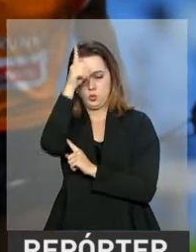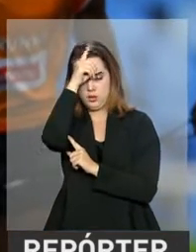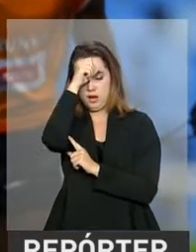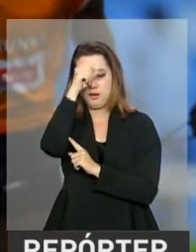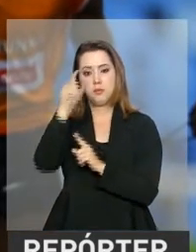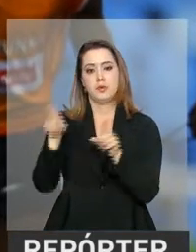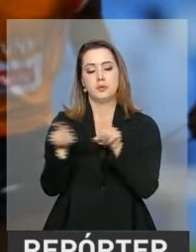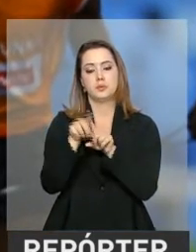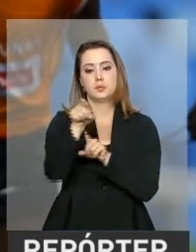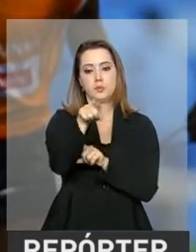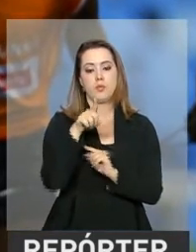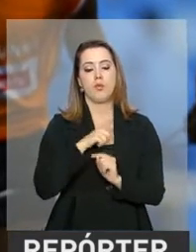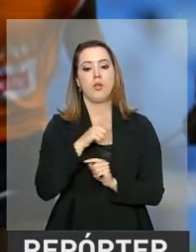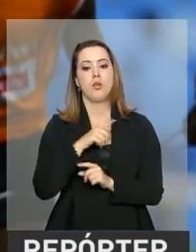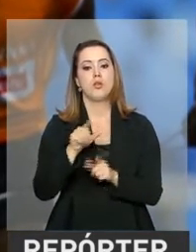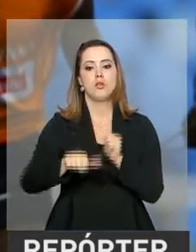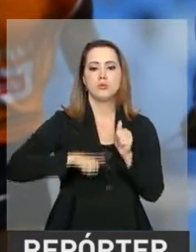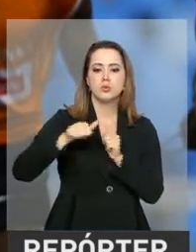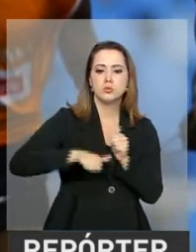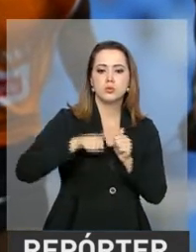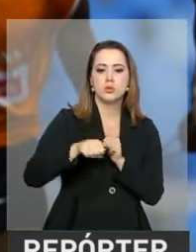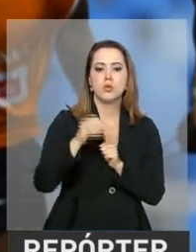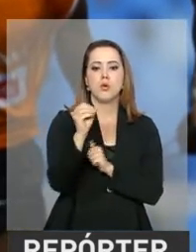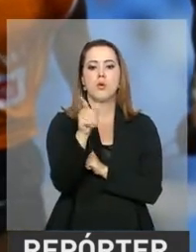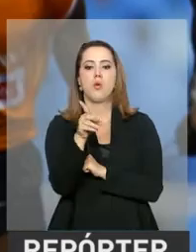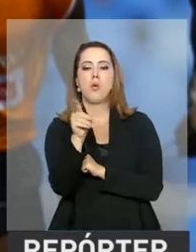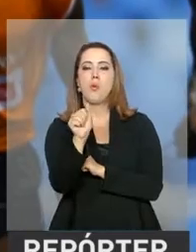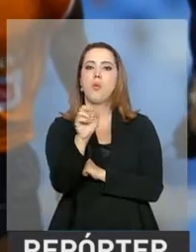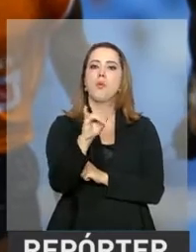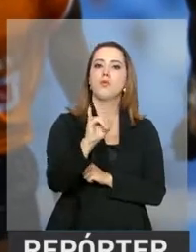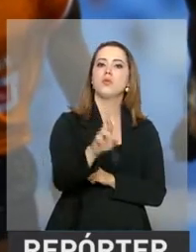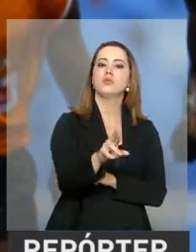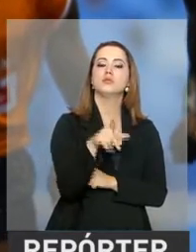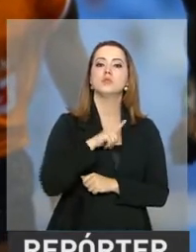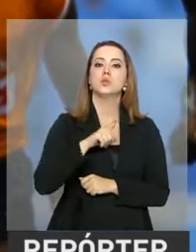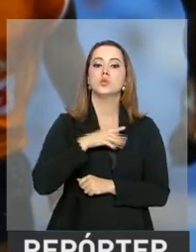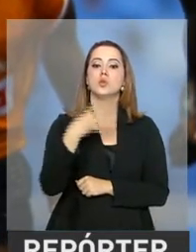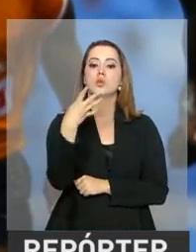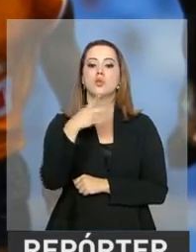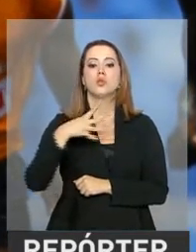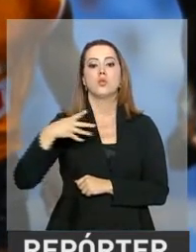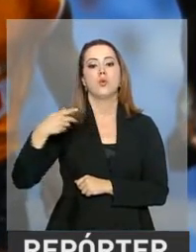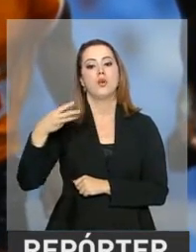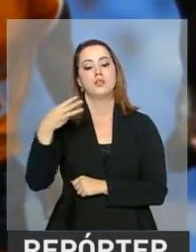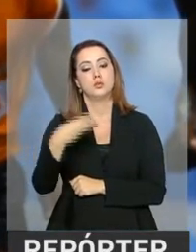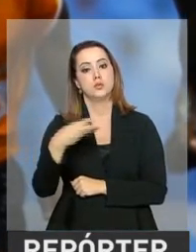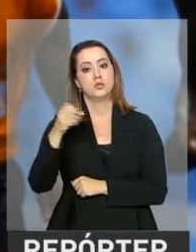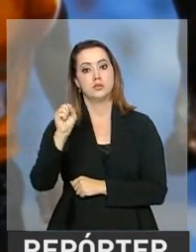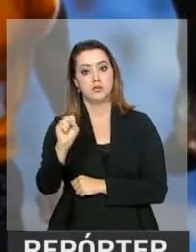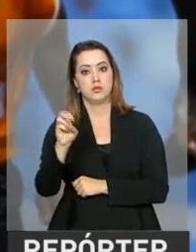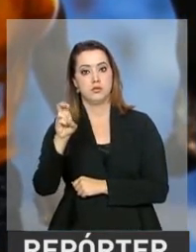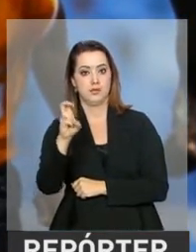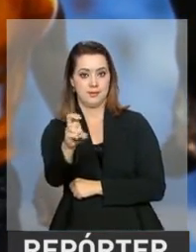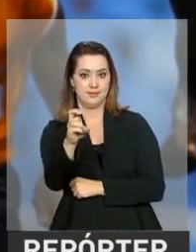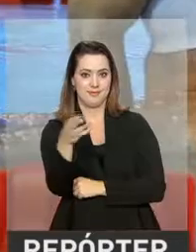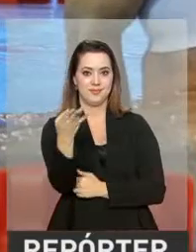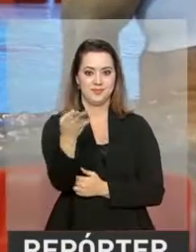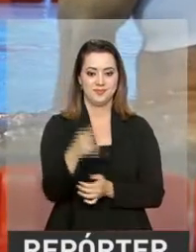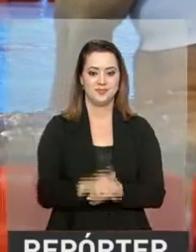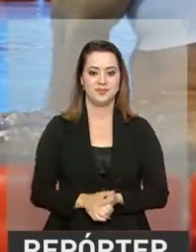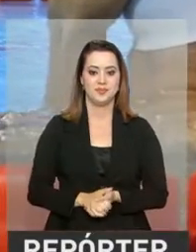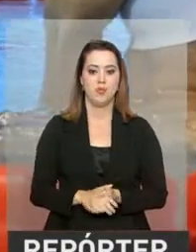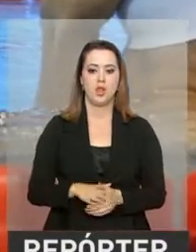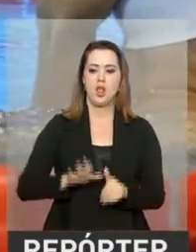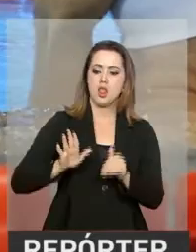Odaí Santos é prata nos 1500 T11, com tempo de 4,385 centésimos.